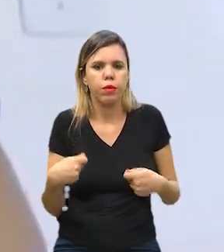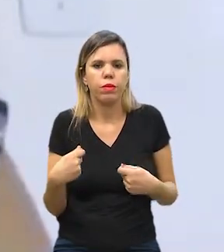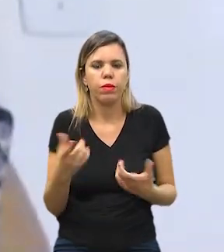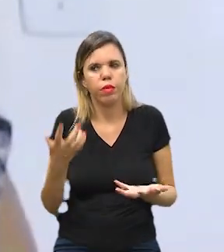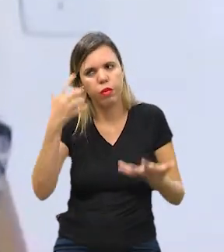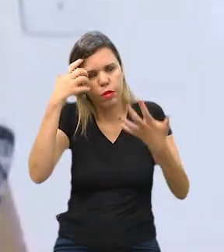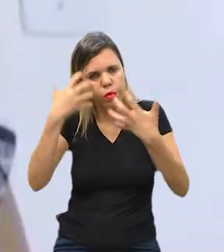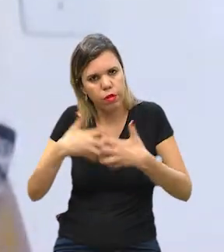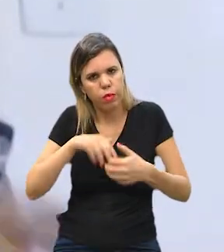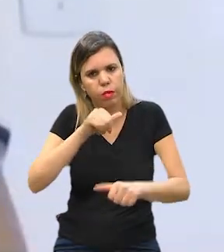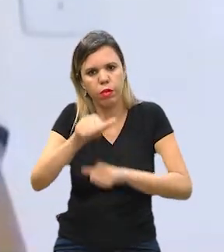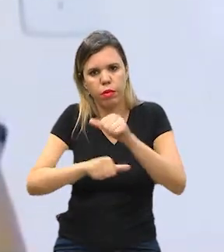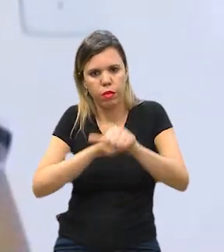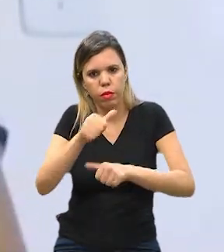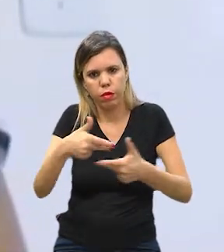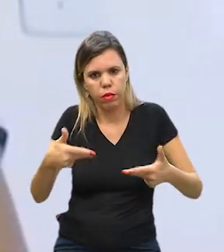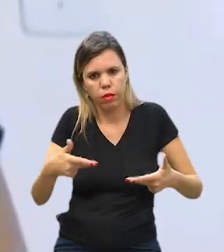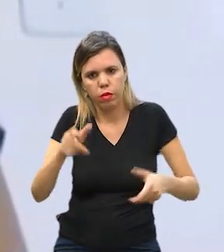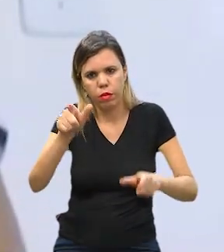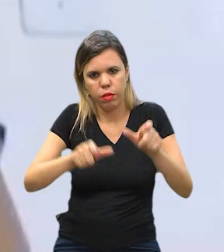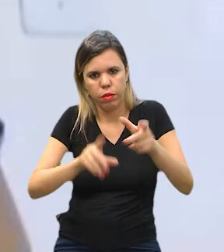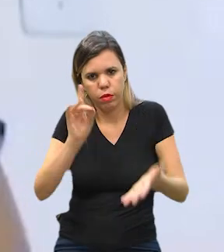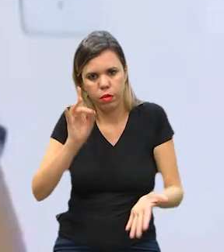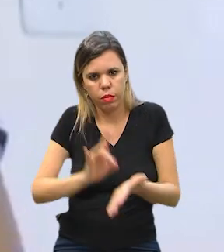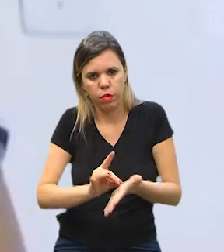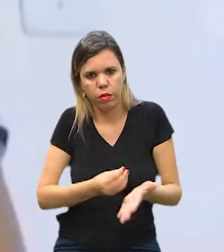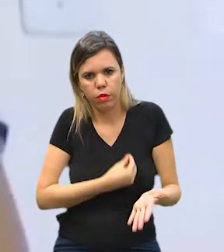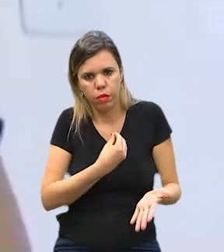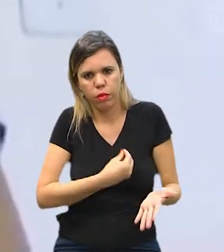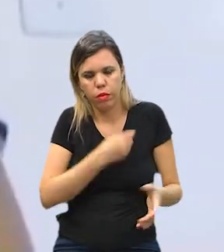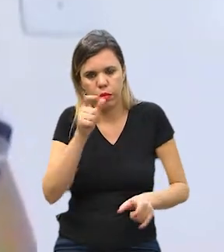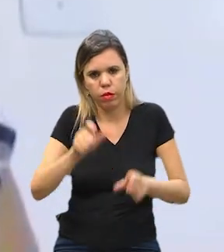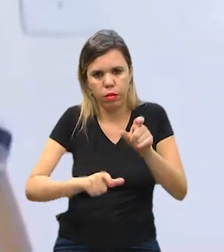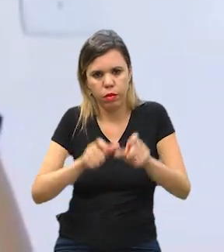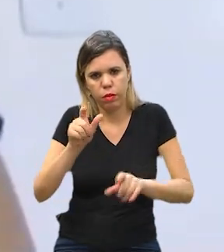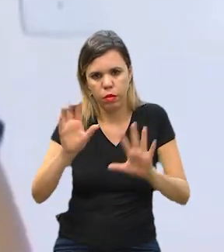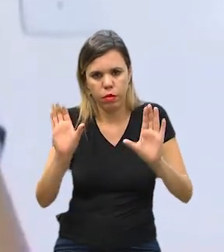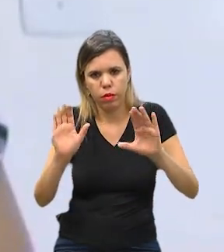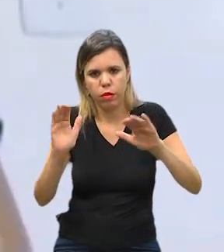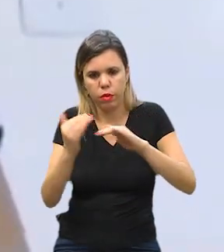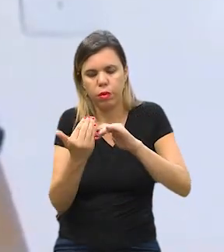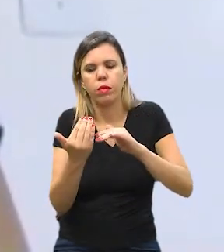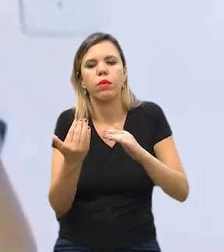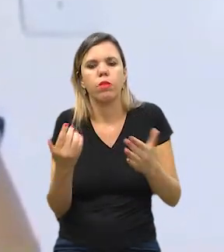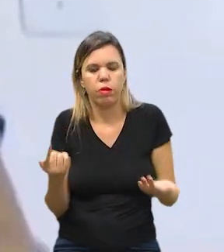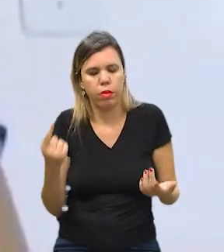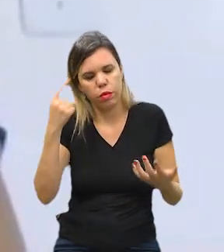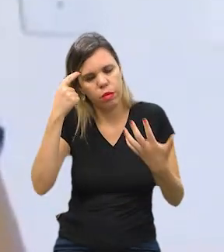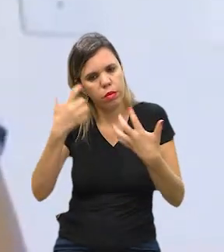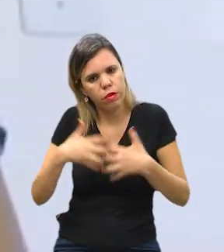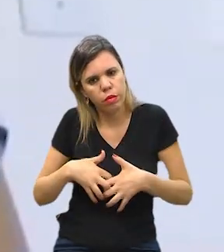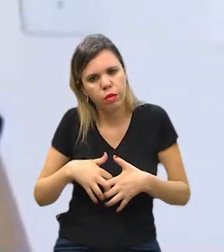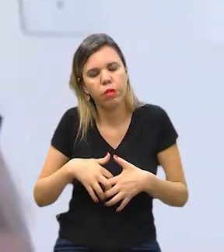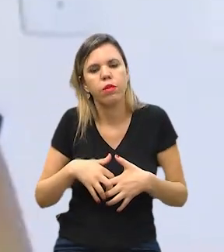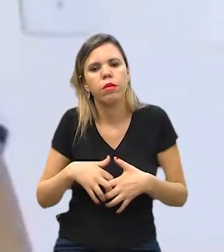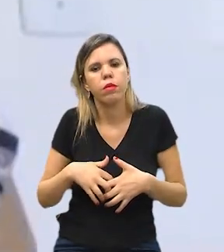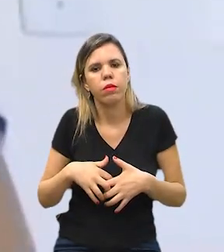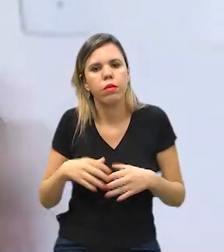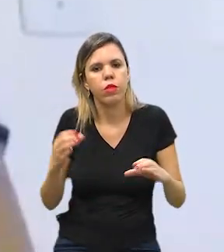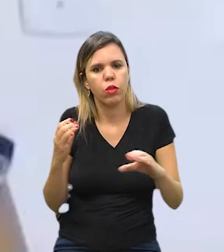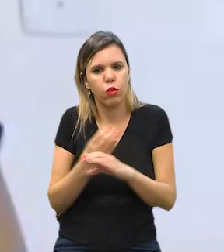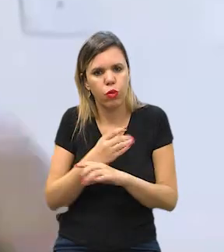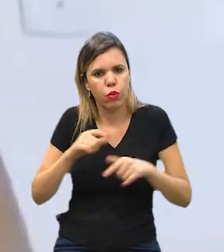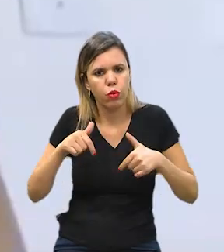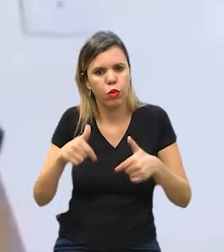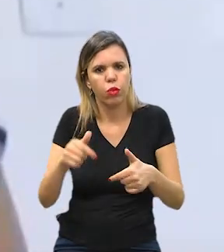ter continuidade. Se a gente quer pensar em transformações, de fato, nas vidas das pessoas, nas comunidades, a gente tem que